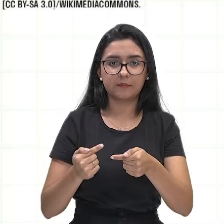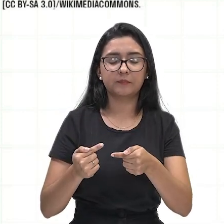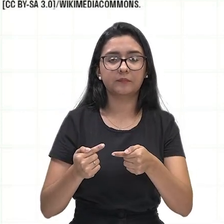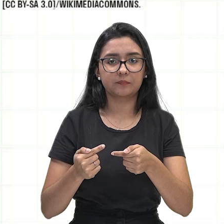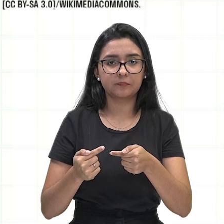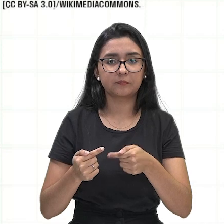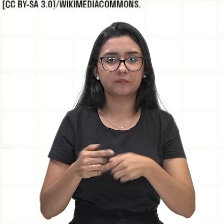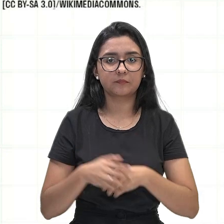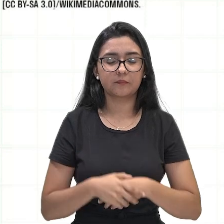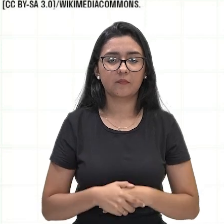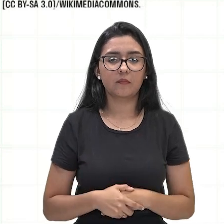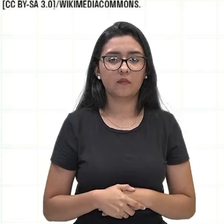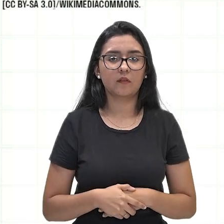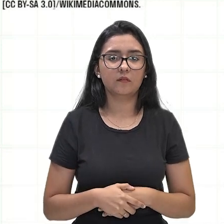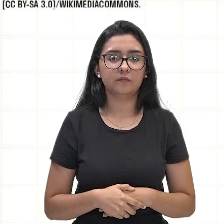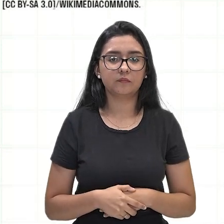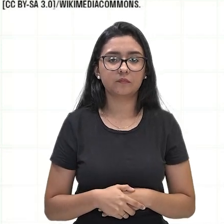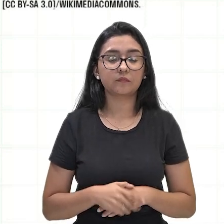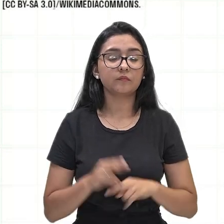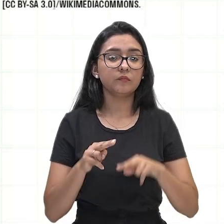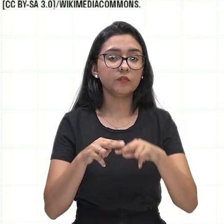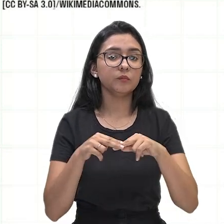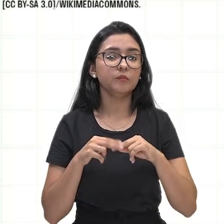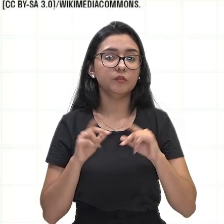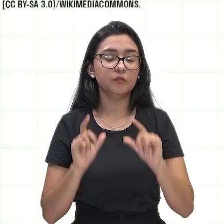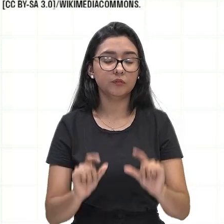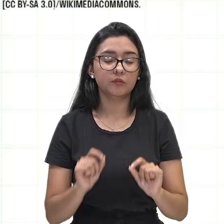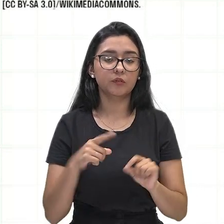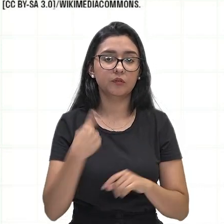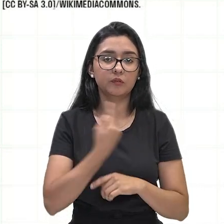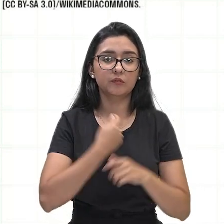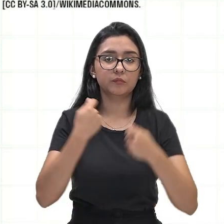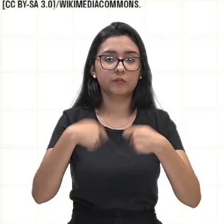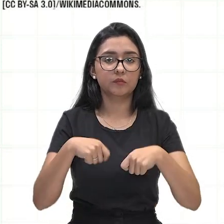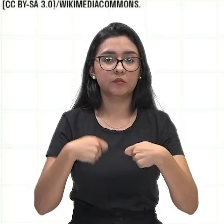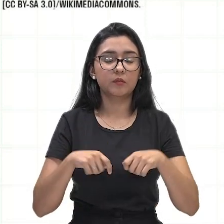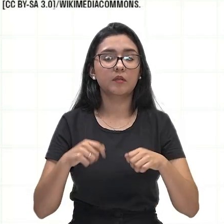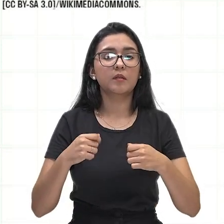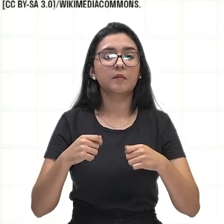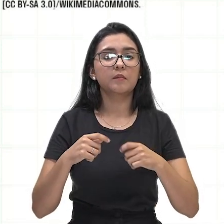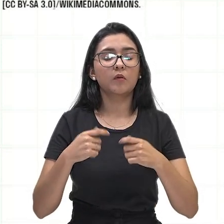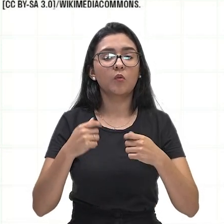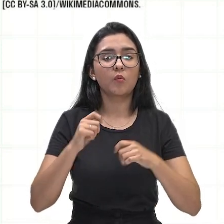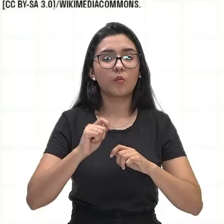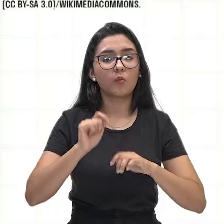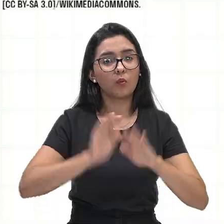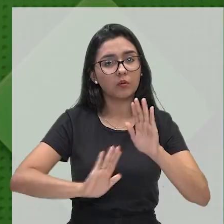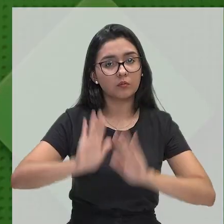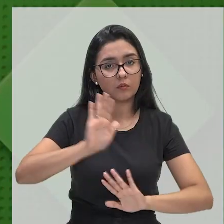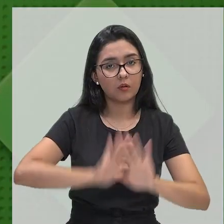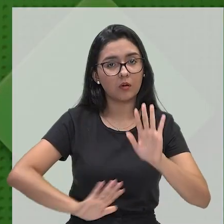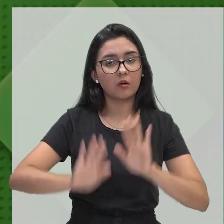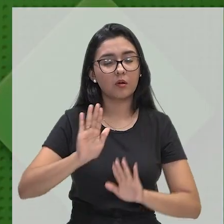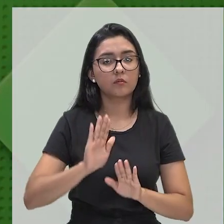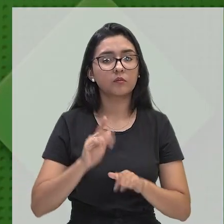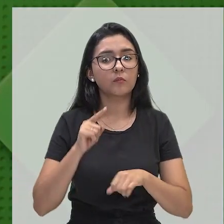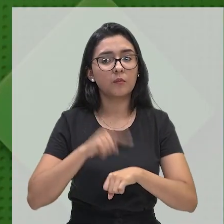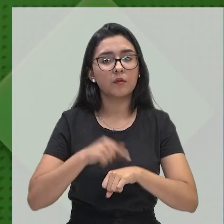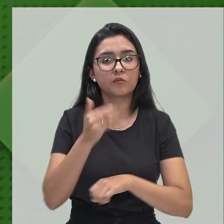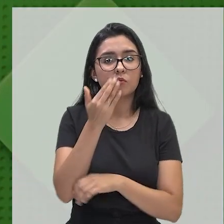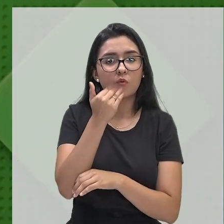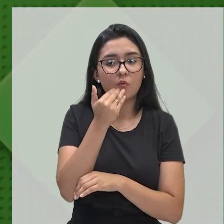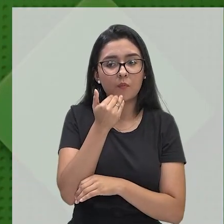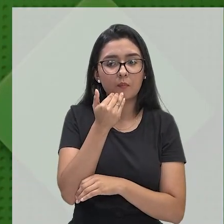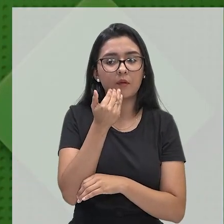liberar esses ovos para o meio ambiente. Então, por isso a gente precisa, né, sempre ter o cuidado de